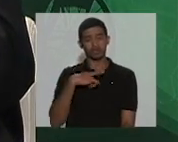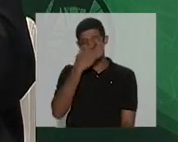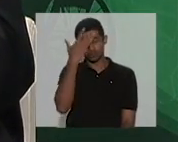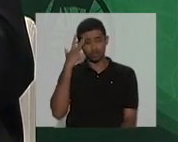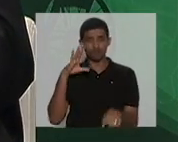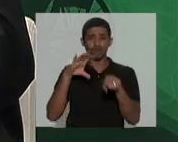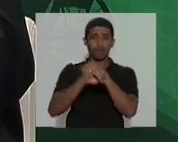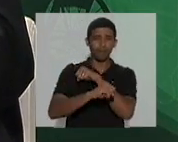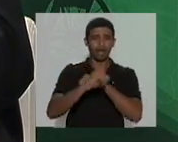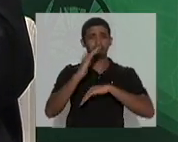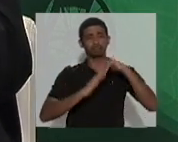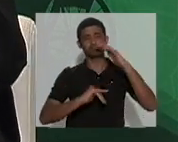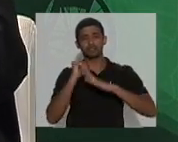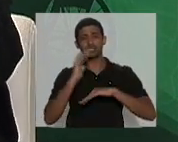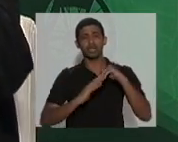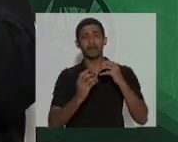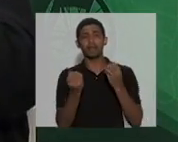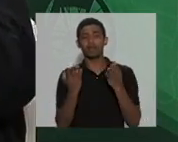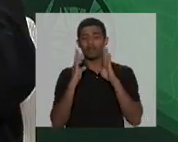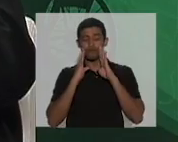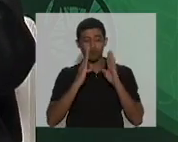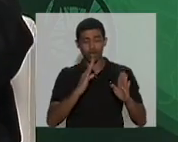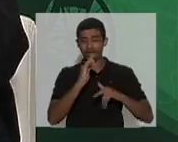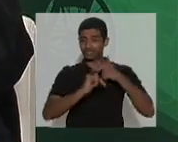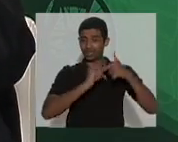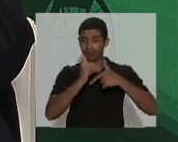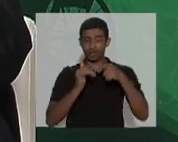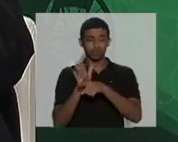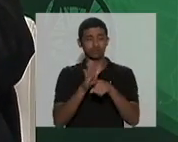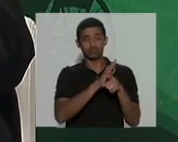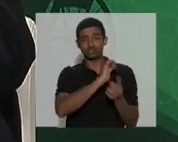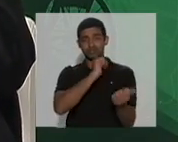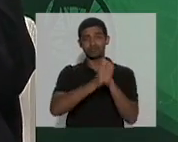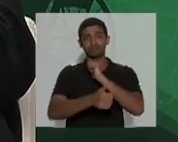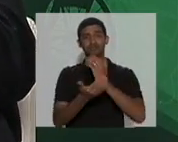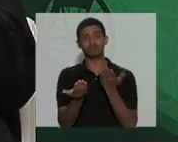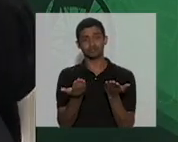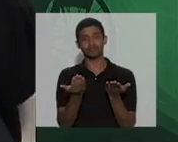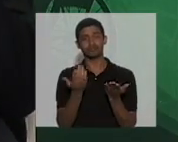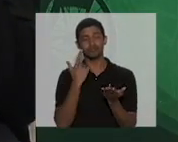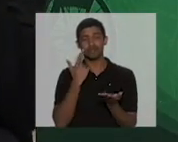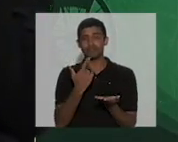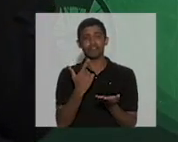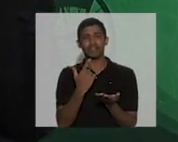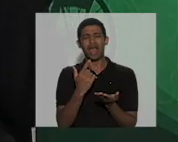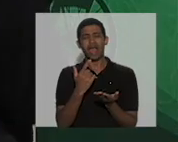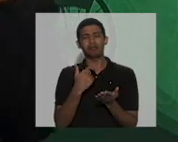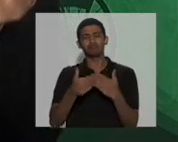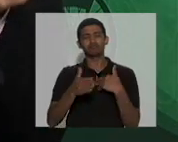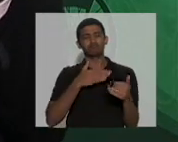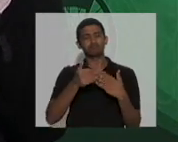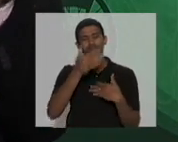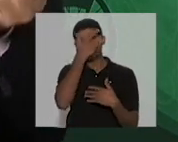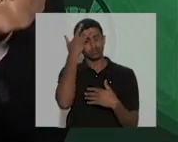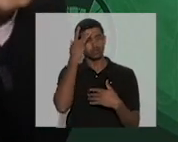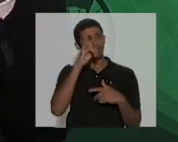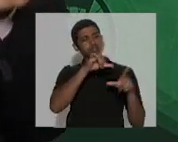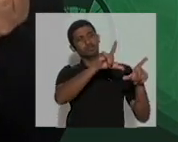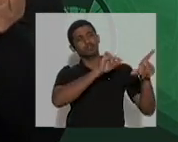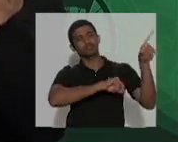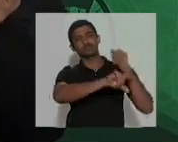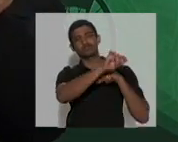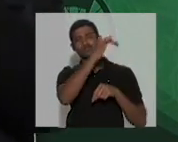poderiam dedicar o seu tempo e a sua capacidade para trabalhar pelo esporte. Aí você coloca, então, pessoas que